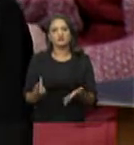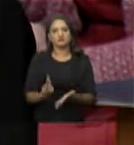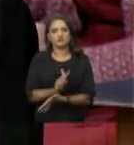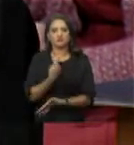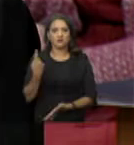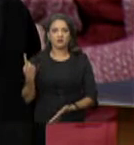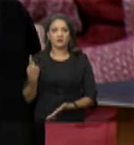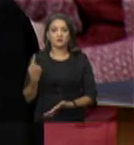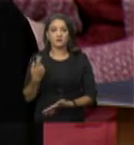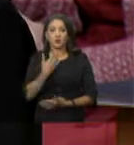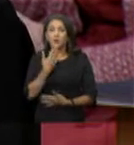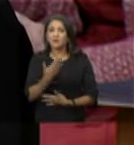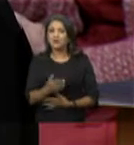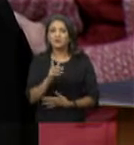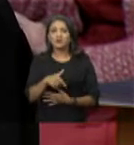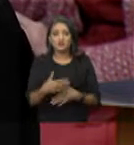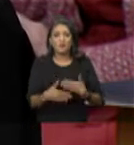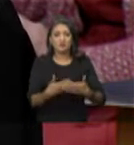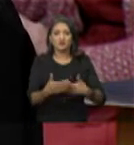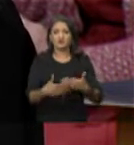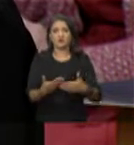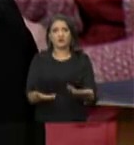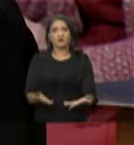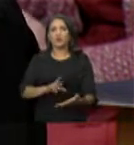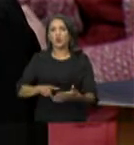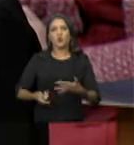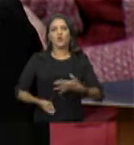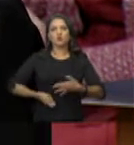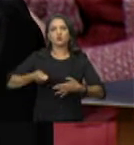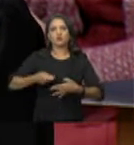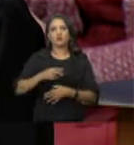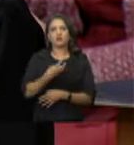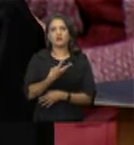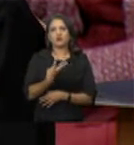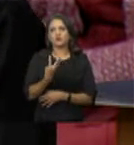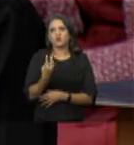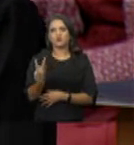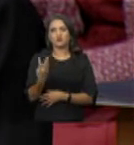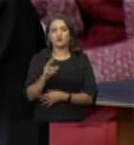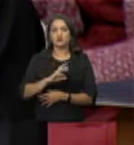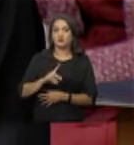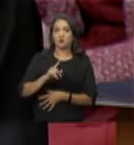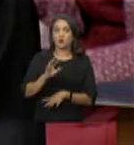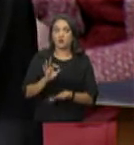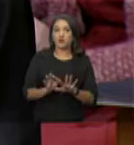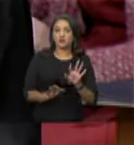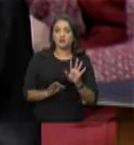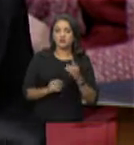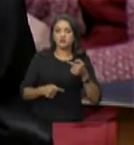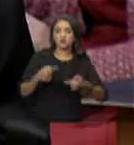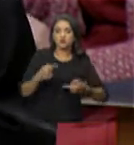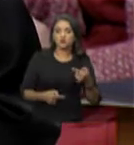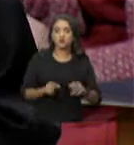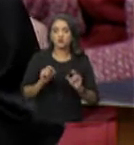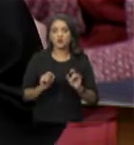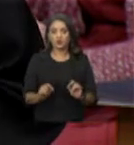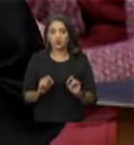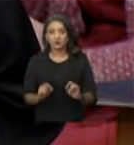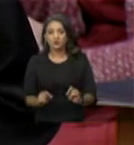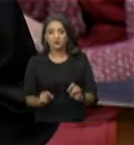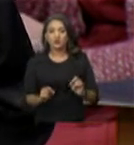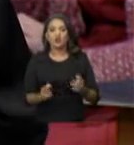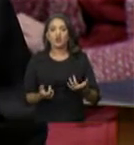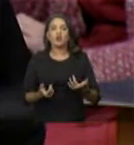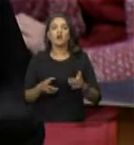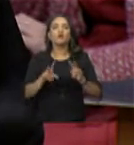causa de pedir é processual não há de se falar em ciências Sumatra 3 não estamos discutindo nessa ação rescisória a relação jurídica material